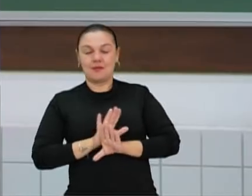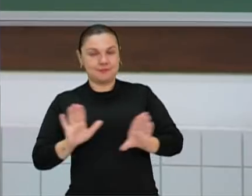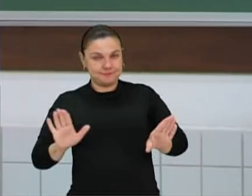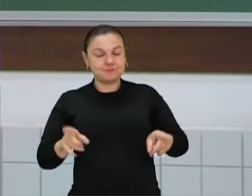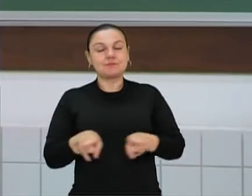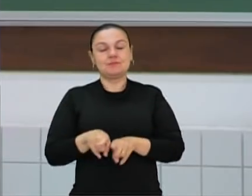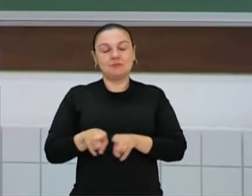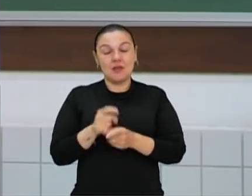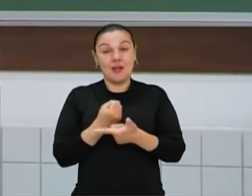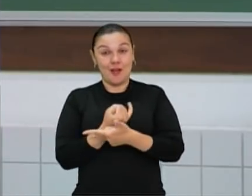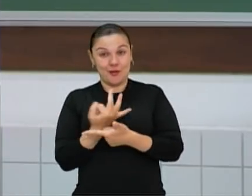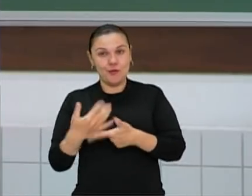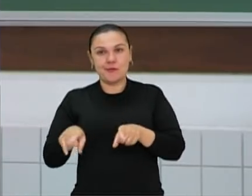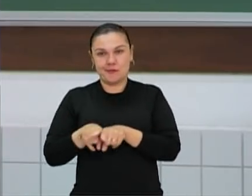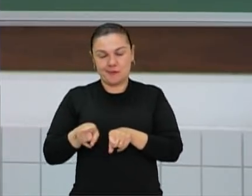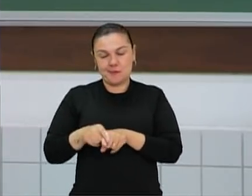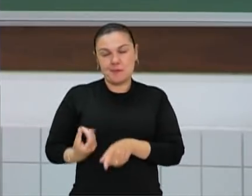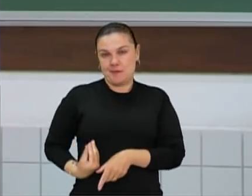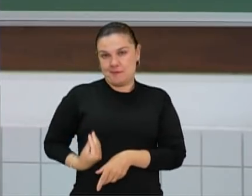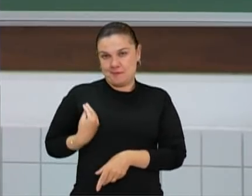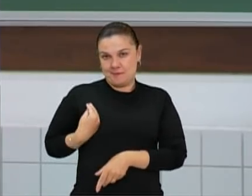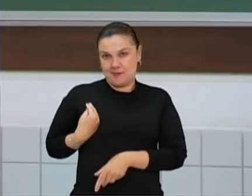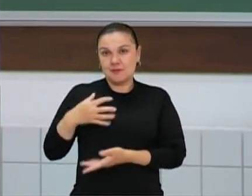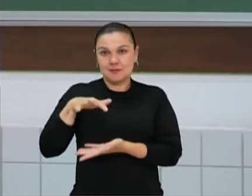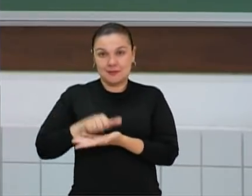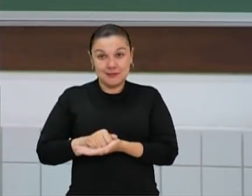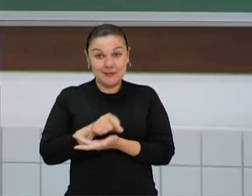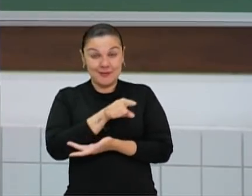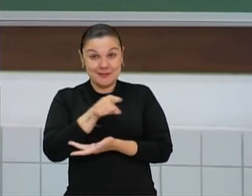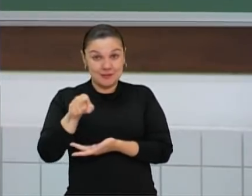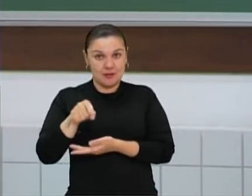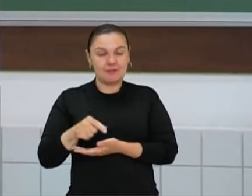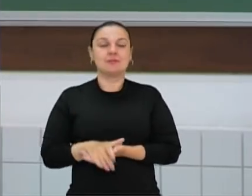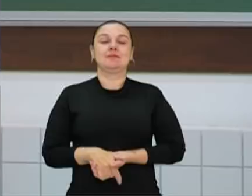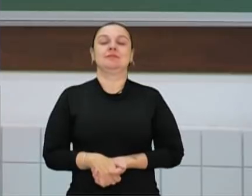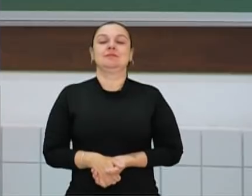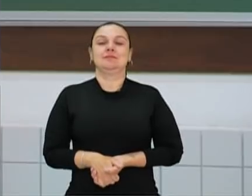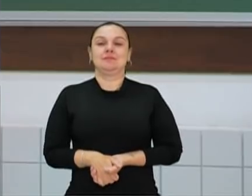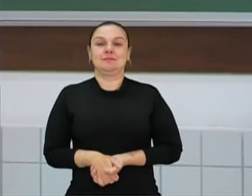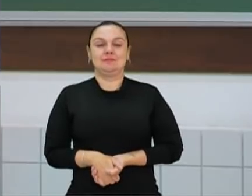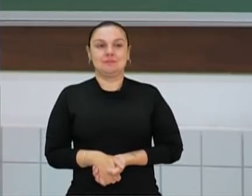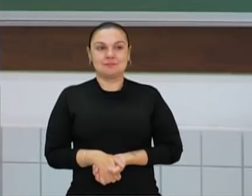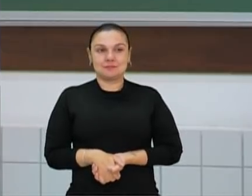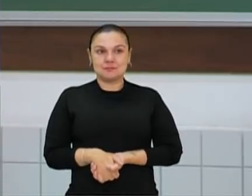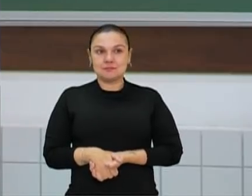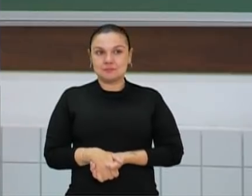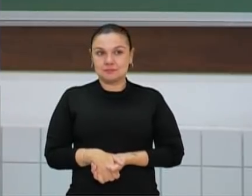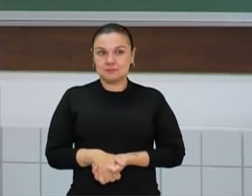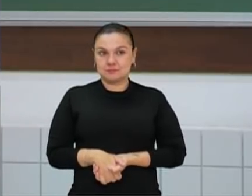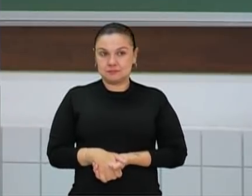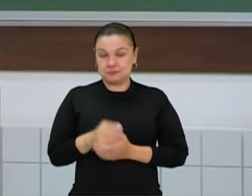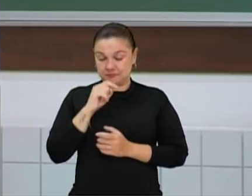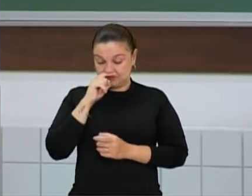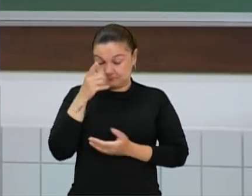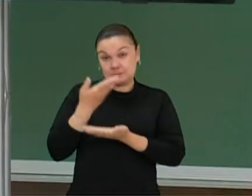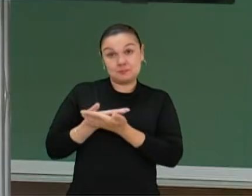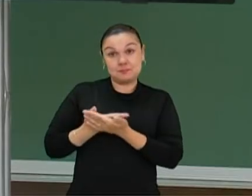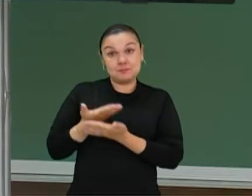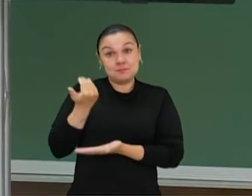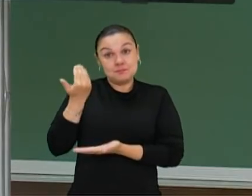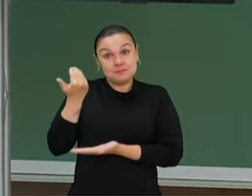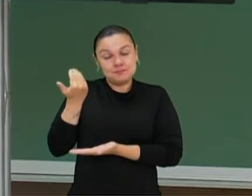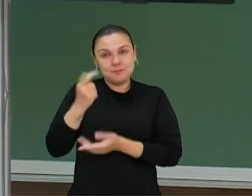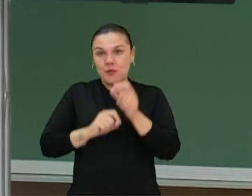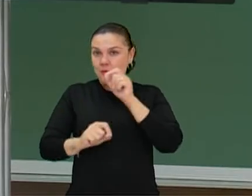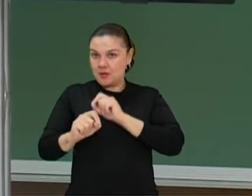Isso também vale nota e vale frequência. Beleza? Não vamos marcar bobeira, hein? Então lá. Então, o que nós vimos na aula anterior? Então,